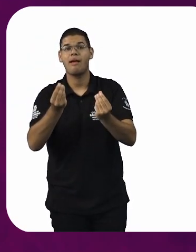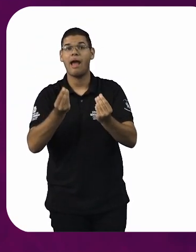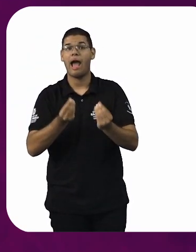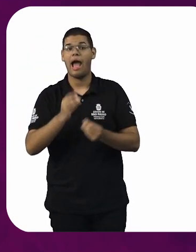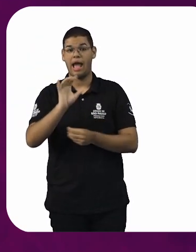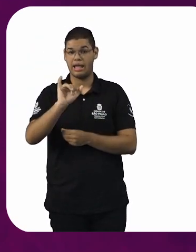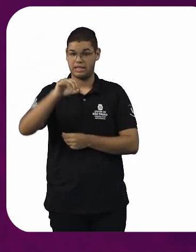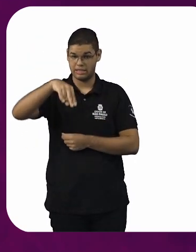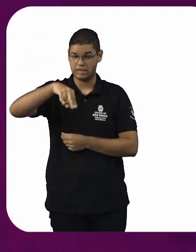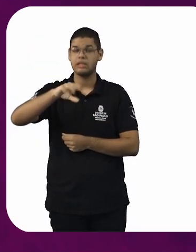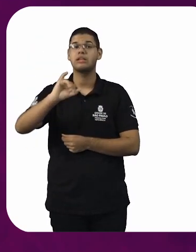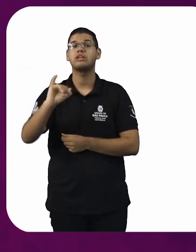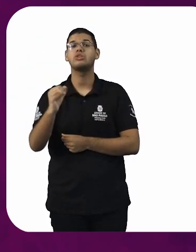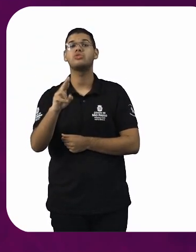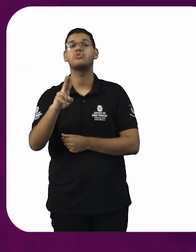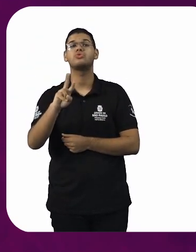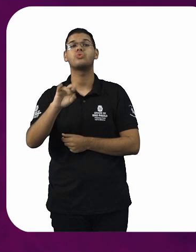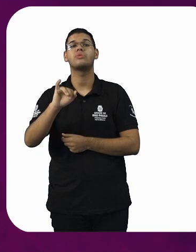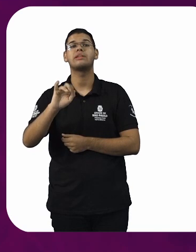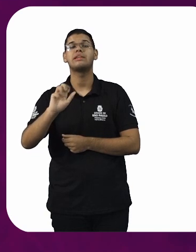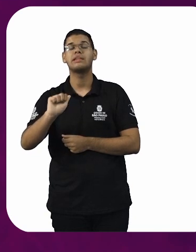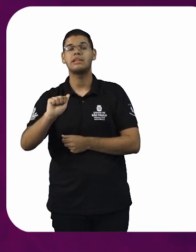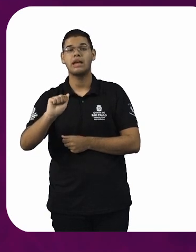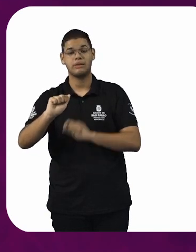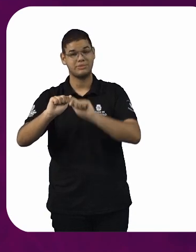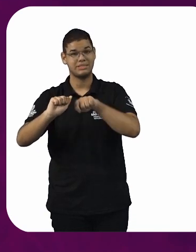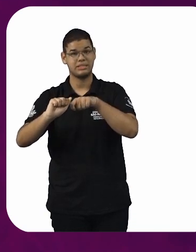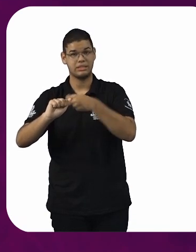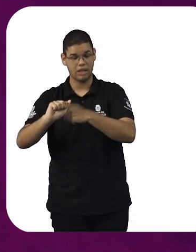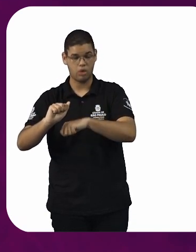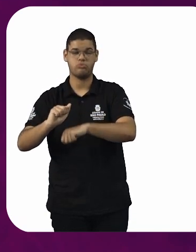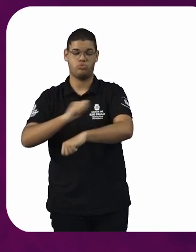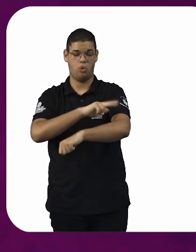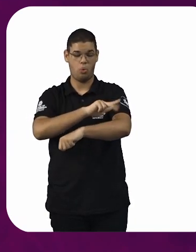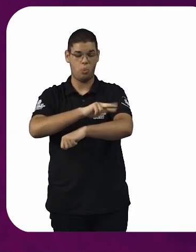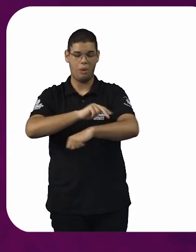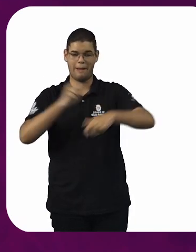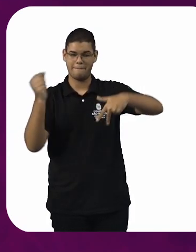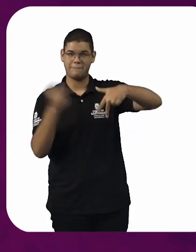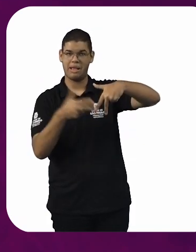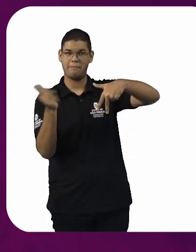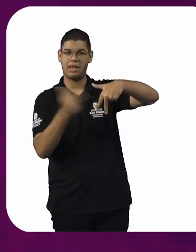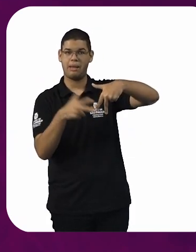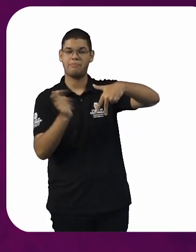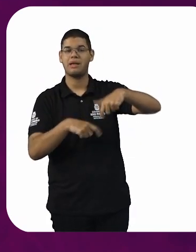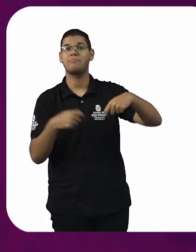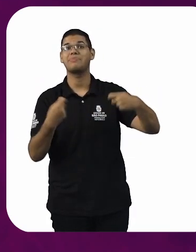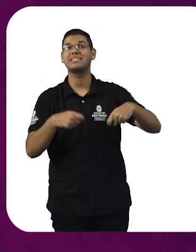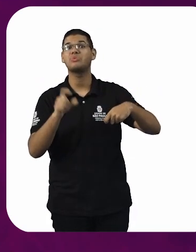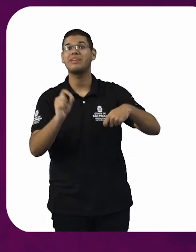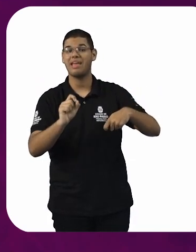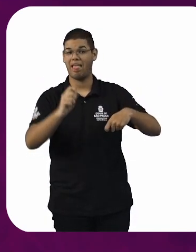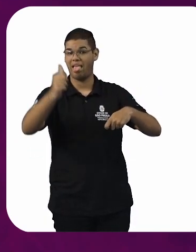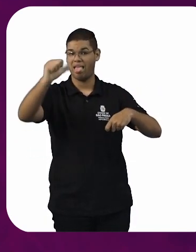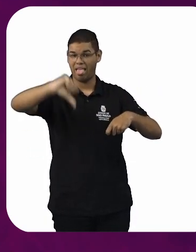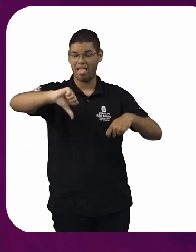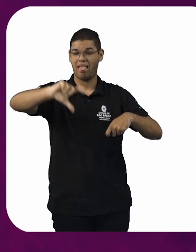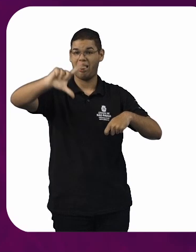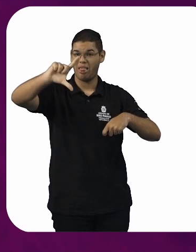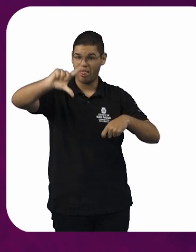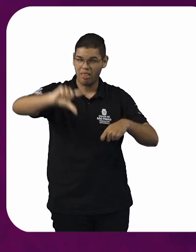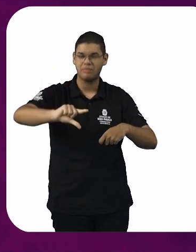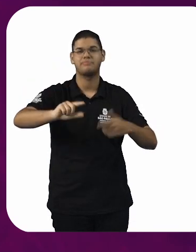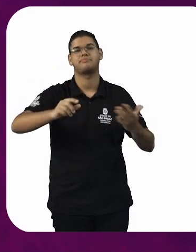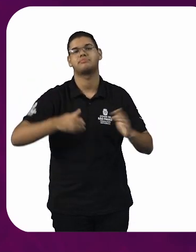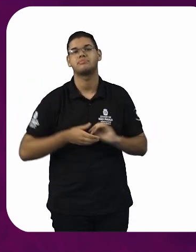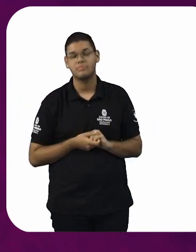racismo e que, portanto, ela deveria ser, como qualquer outro crime de racismo, imprescritível e inafiançável. Então,